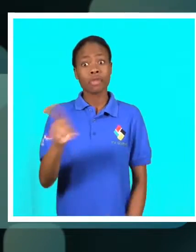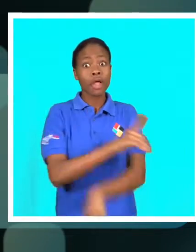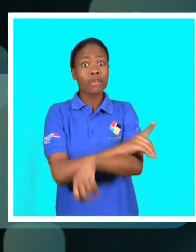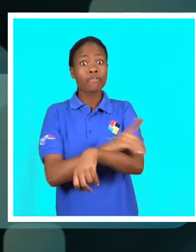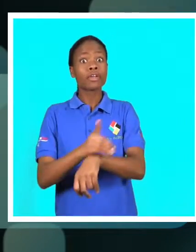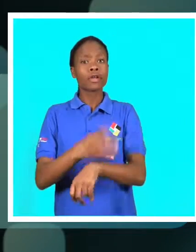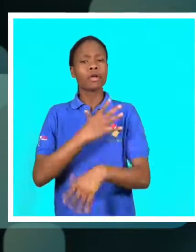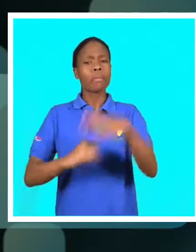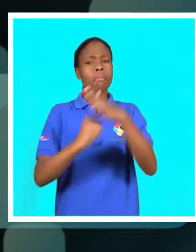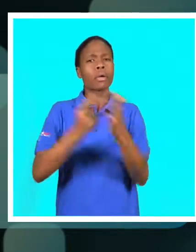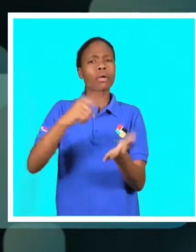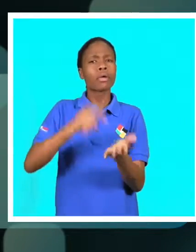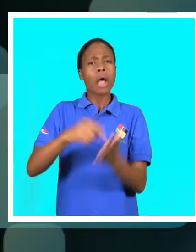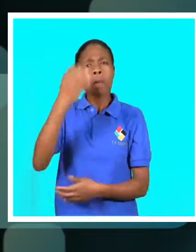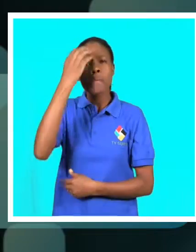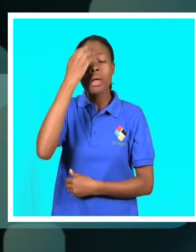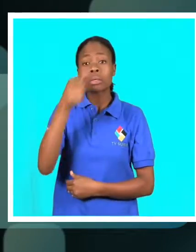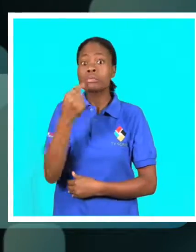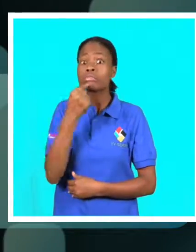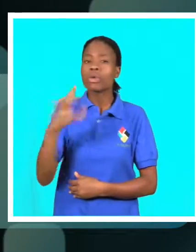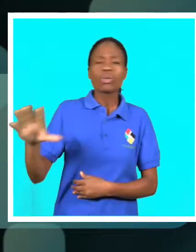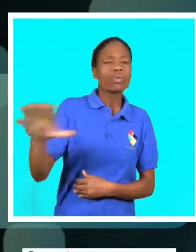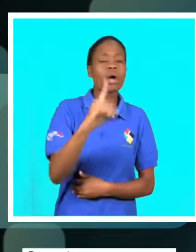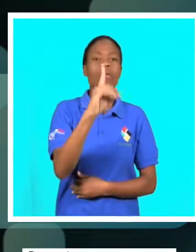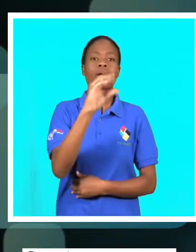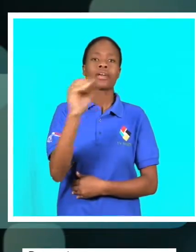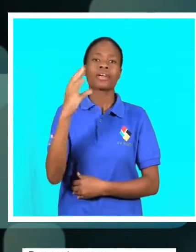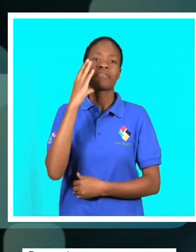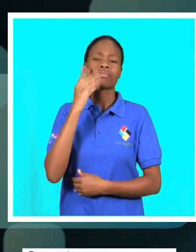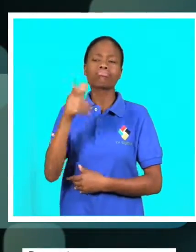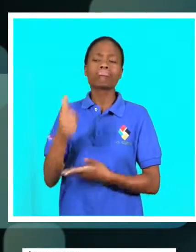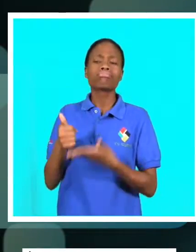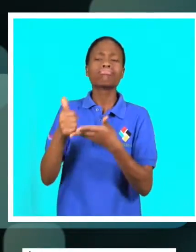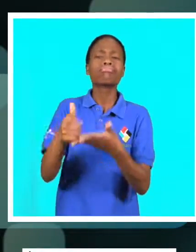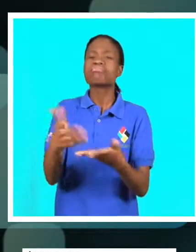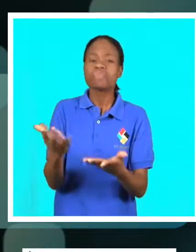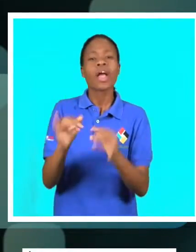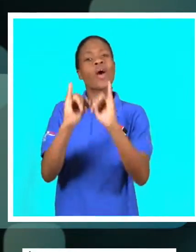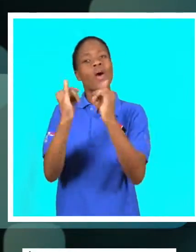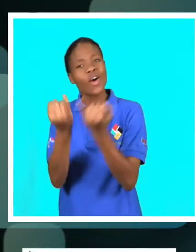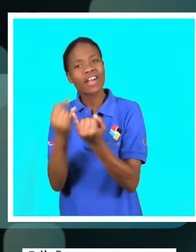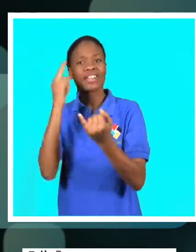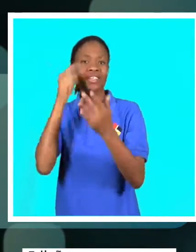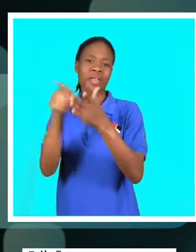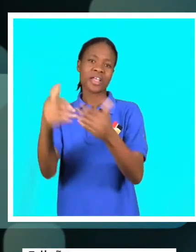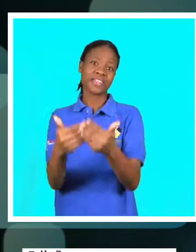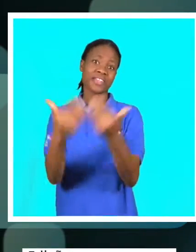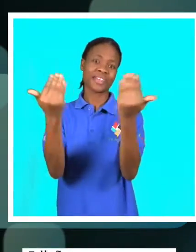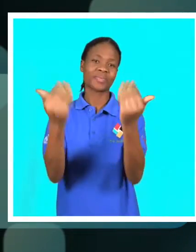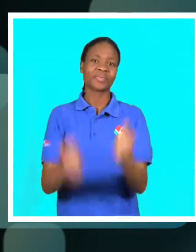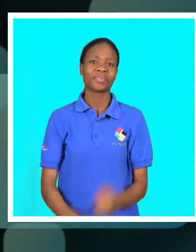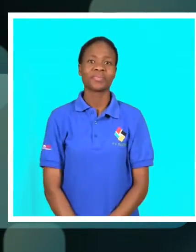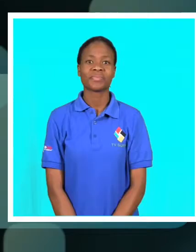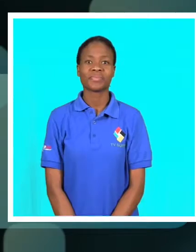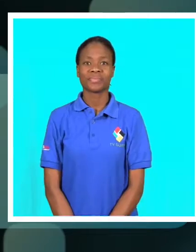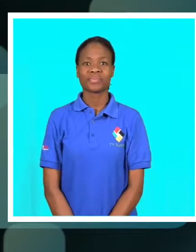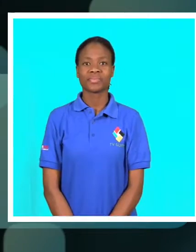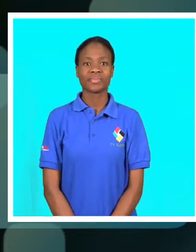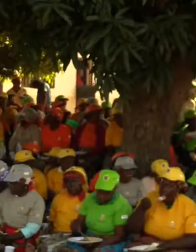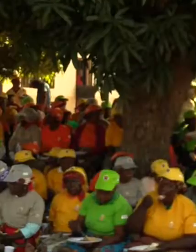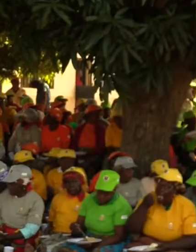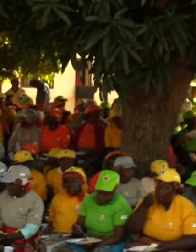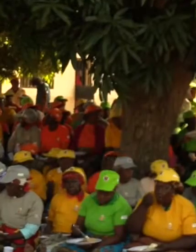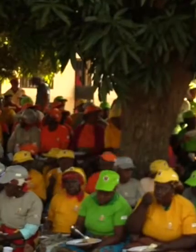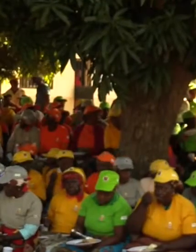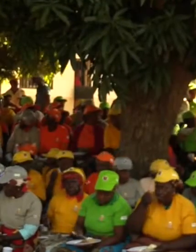De acordo com a Direção de Gênero e Ação Social da cidade de Maputo, cerca de 100 idosos beneficiam de apoio por dia nos